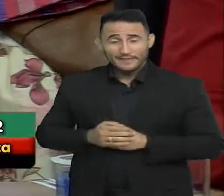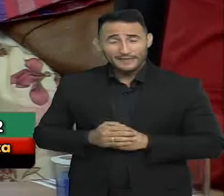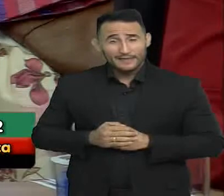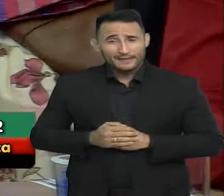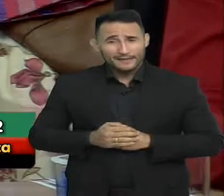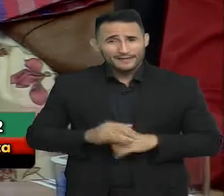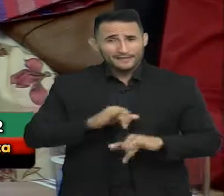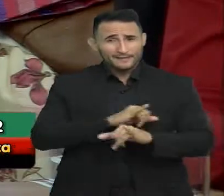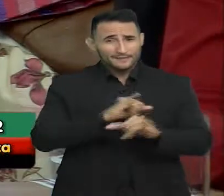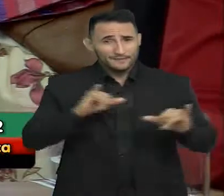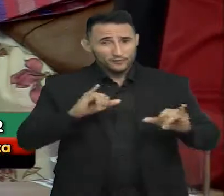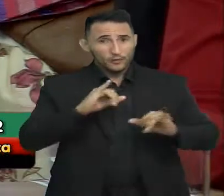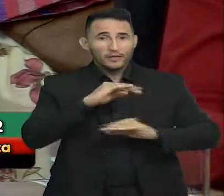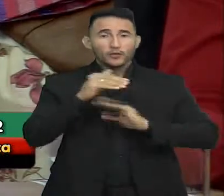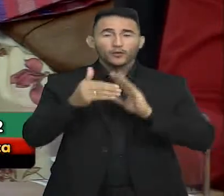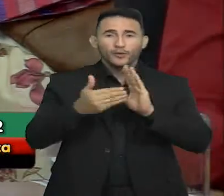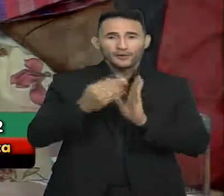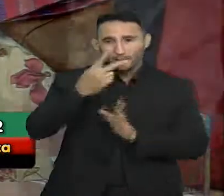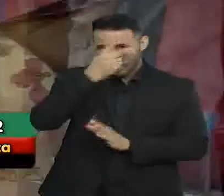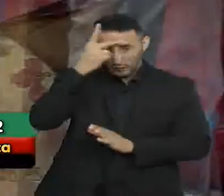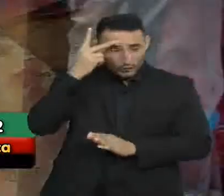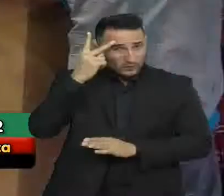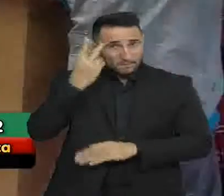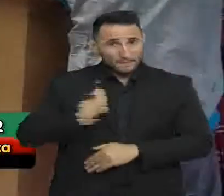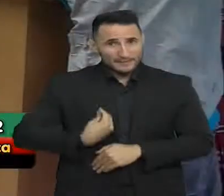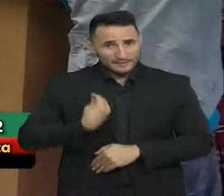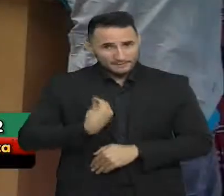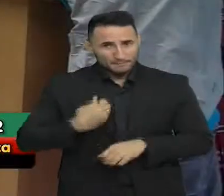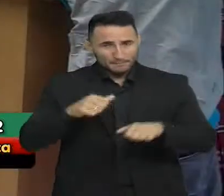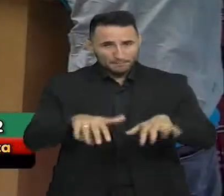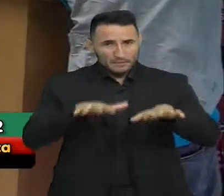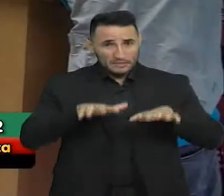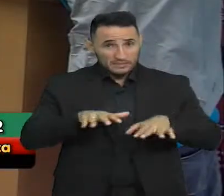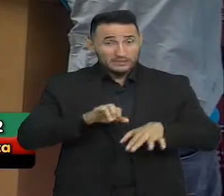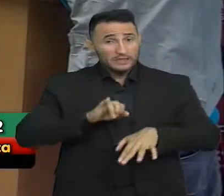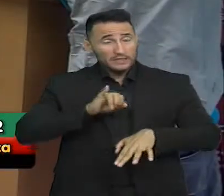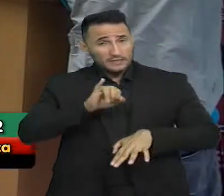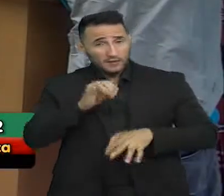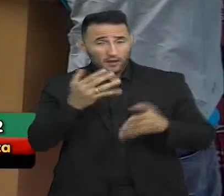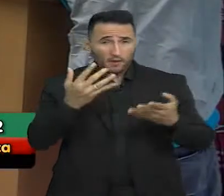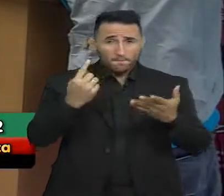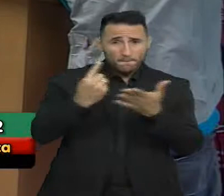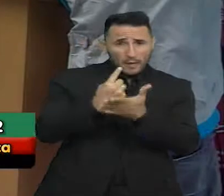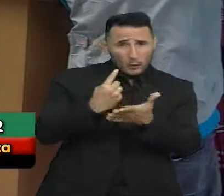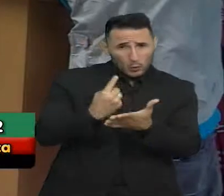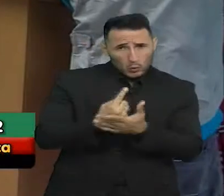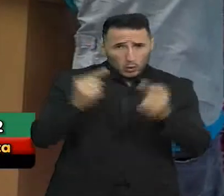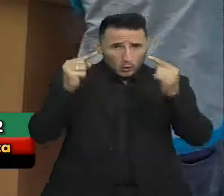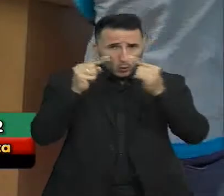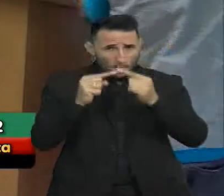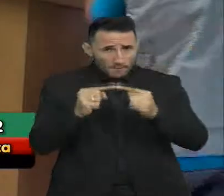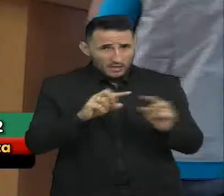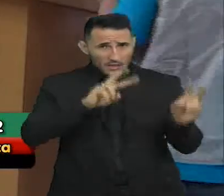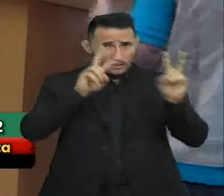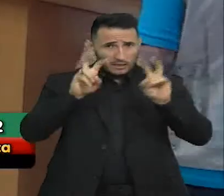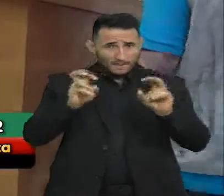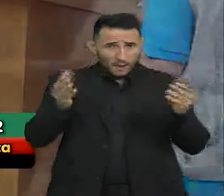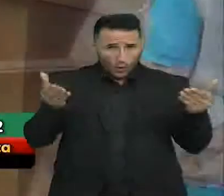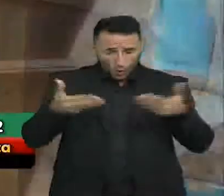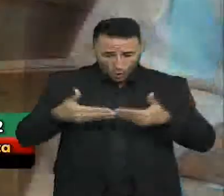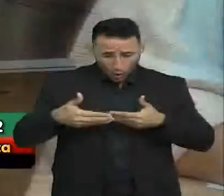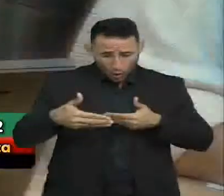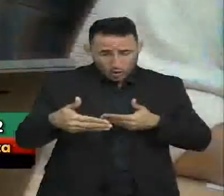Gostaria de informar os participantes, os munícipes, que poderão formular suas perguntas pertinentes ao tema dessa audiência